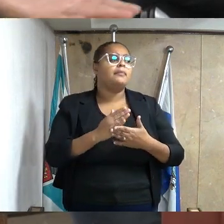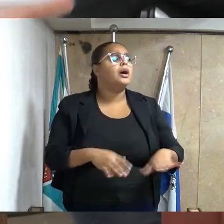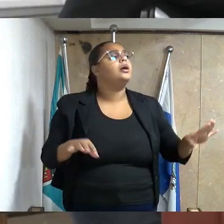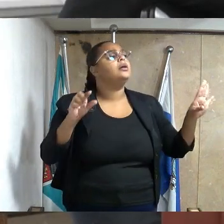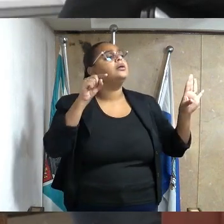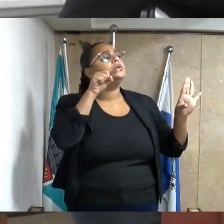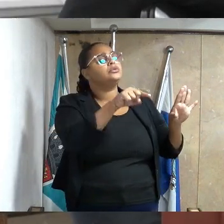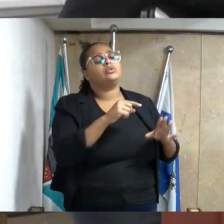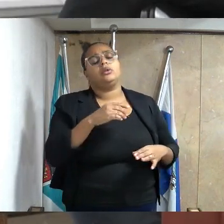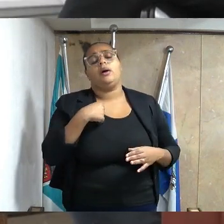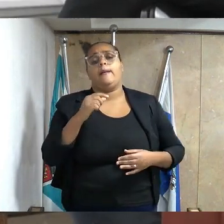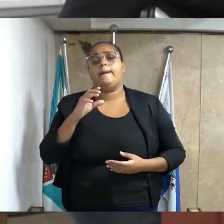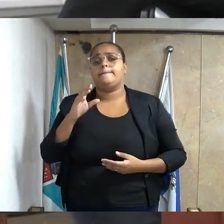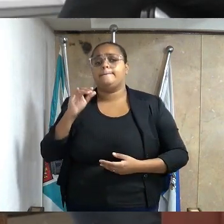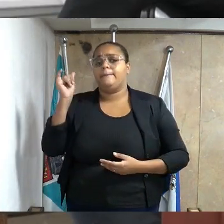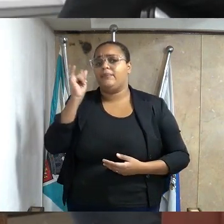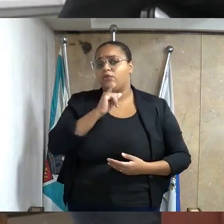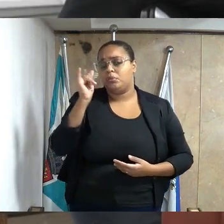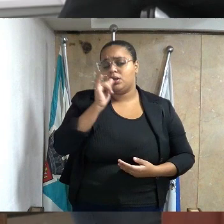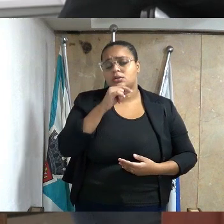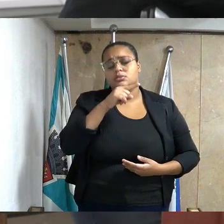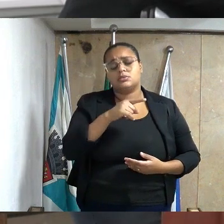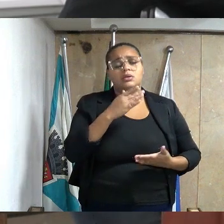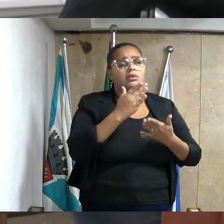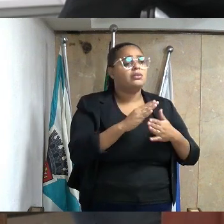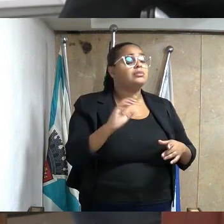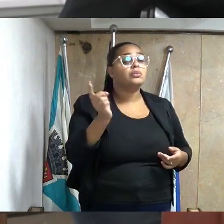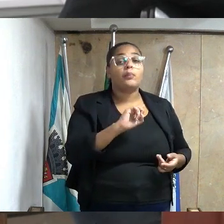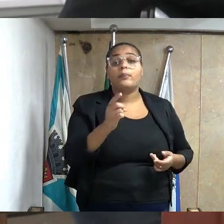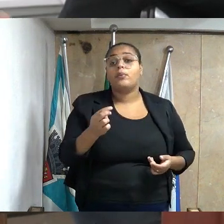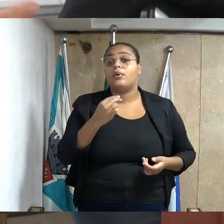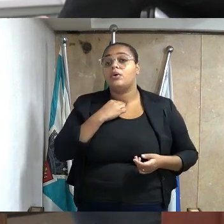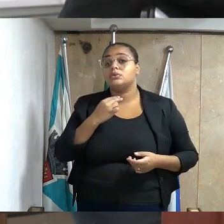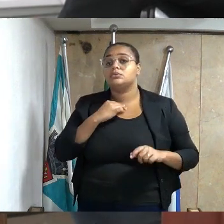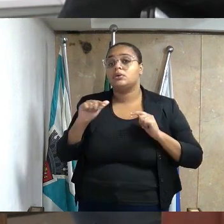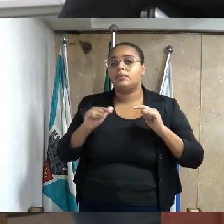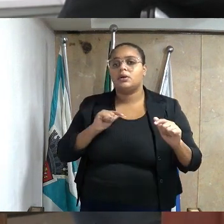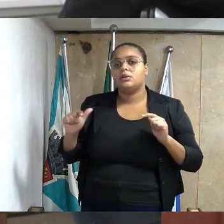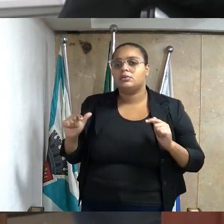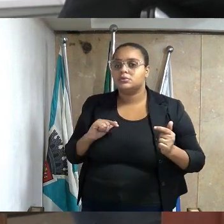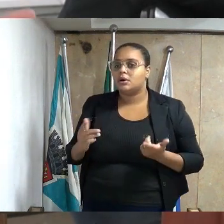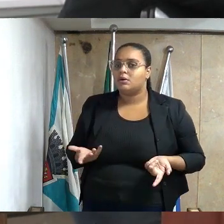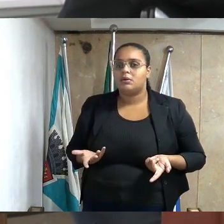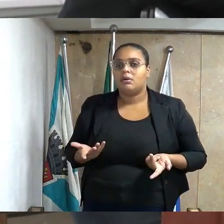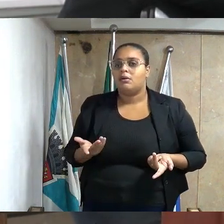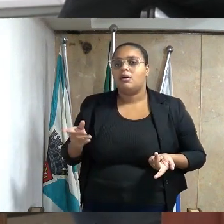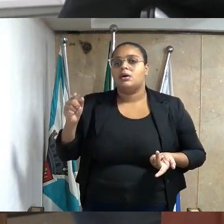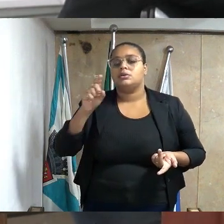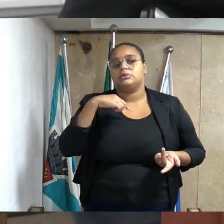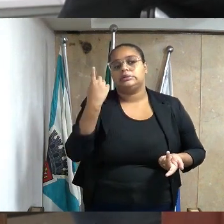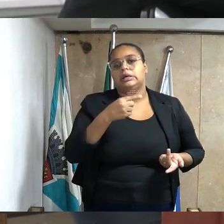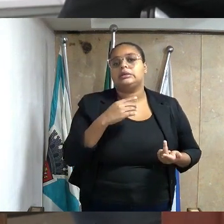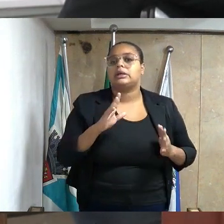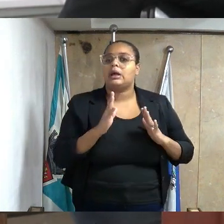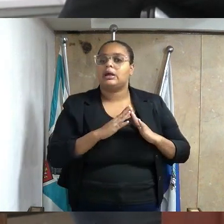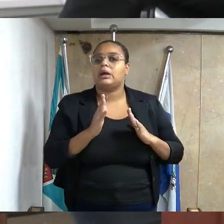e toda a baixada. Agora, o que não pode é o trabalhador ser massacrado e essa casa de lei